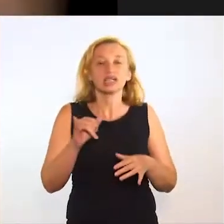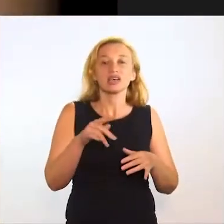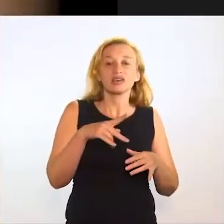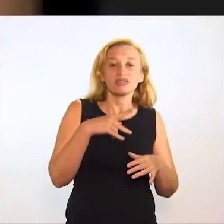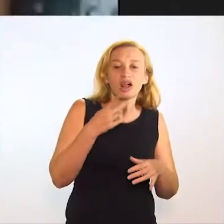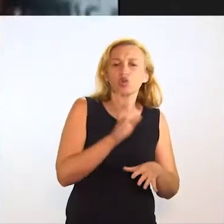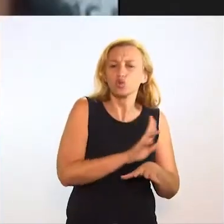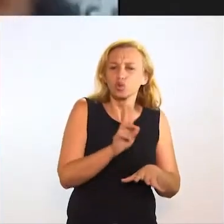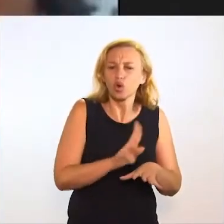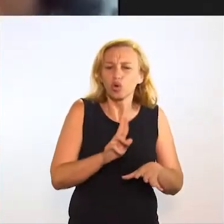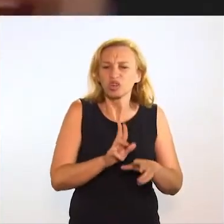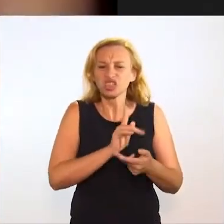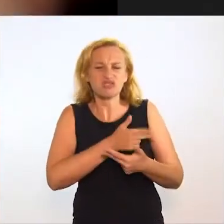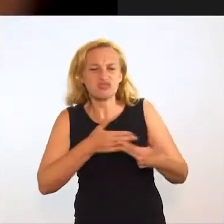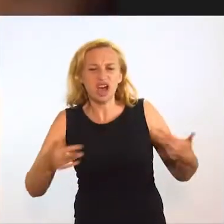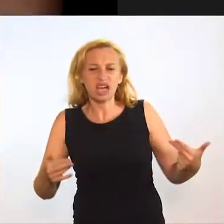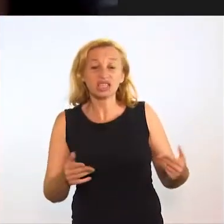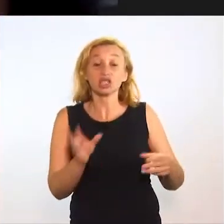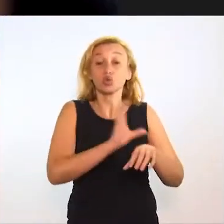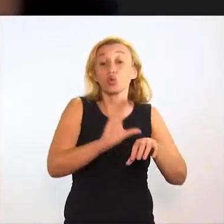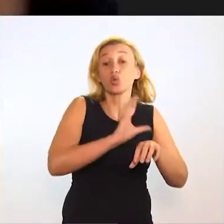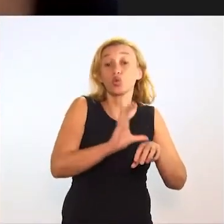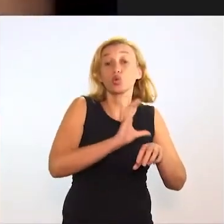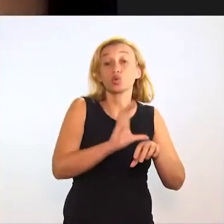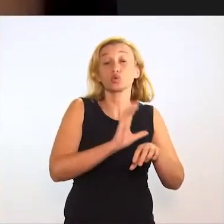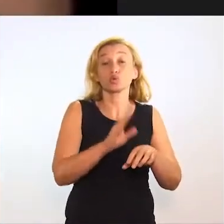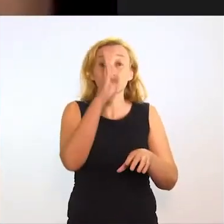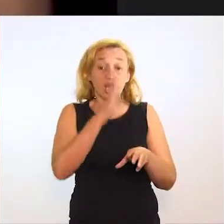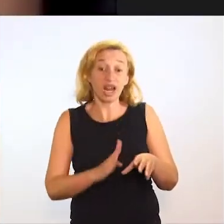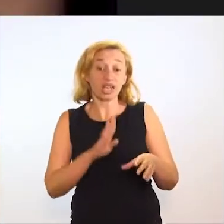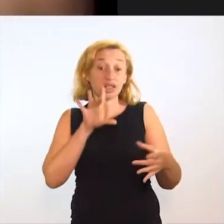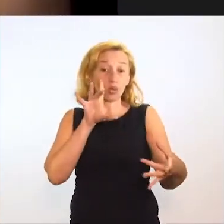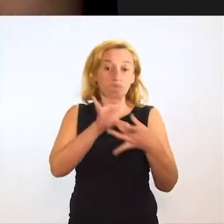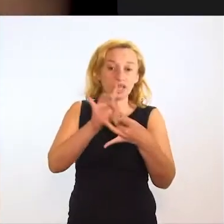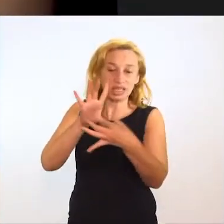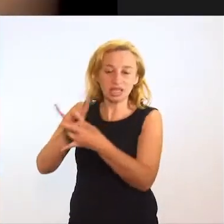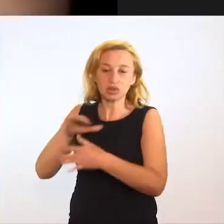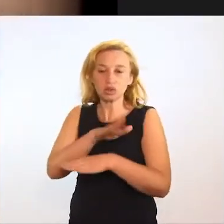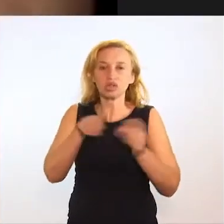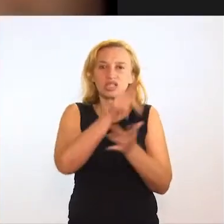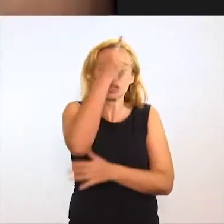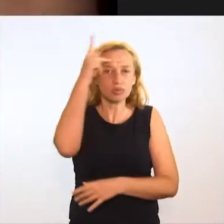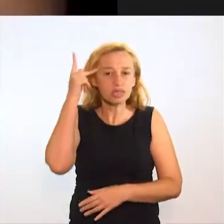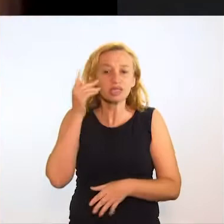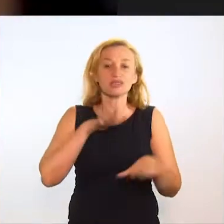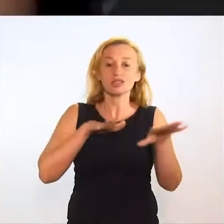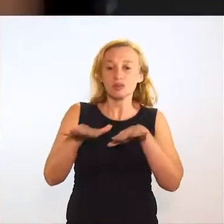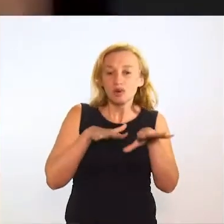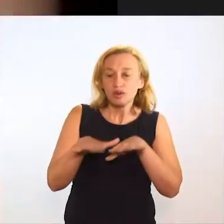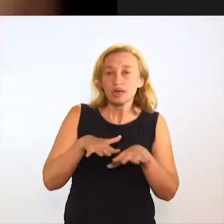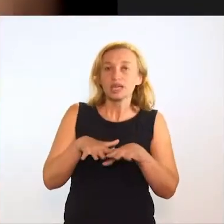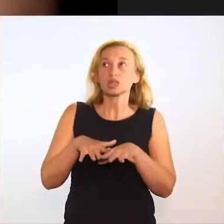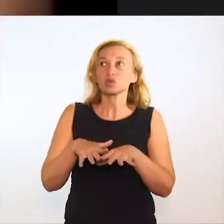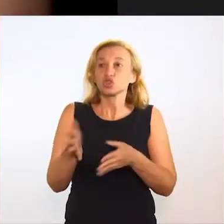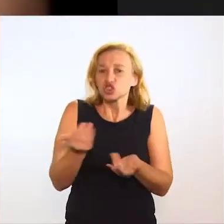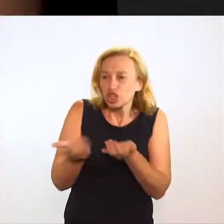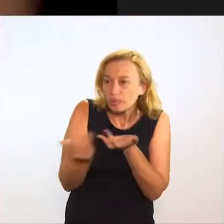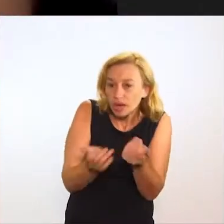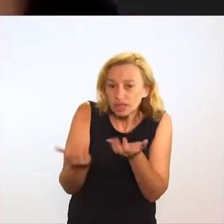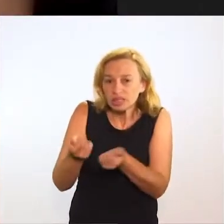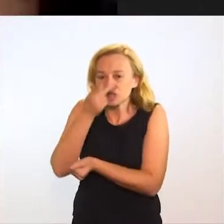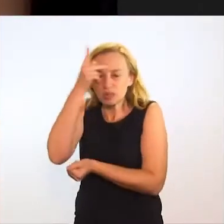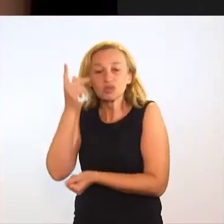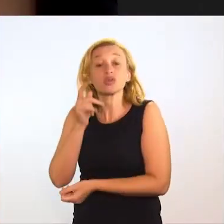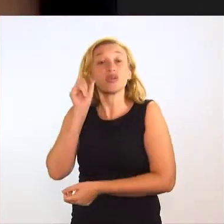a CANTRA, a Asplante, vamos lá. Então, a gente conectando todo mundo, né? Fazendo aquele